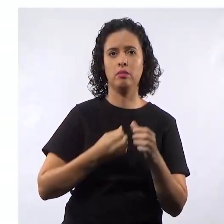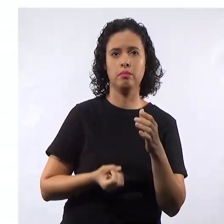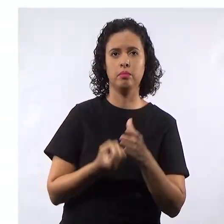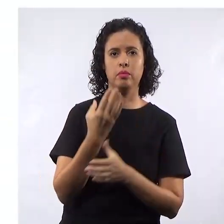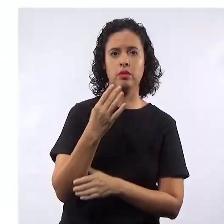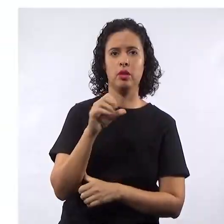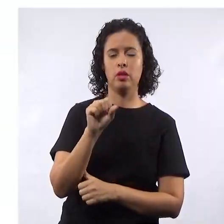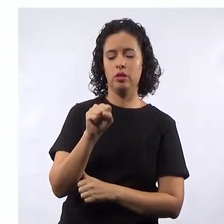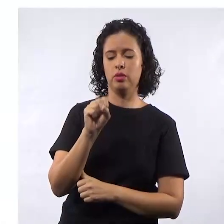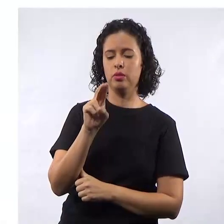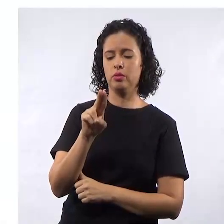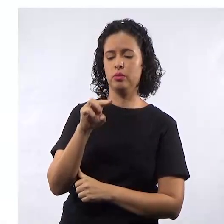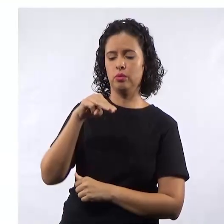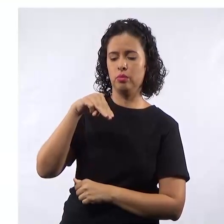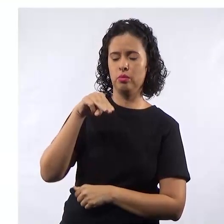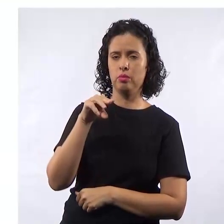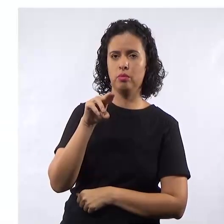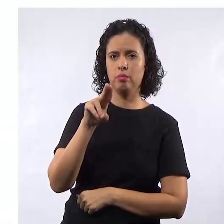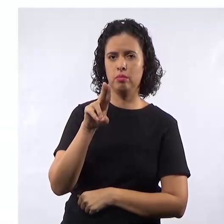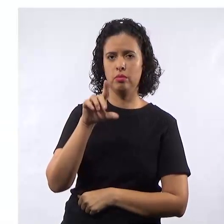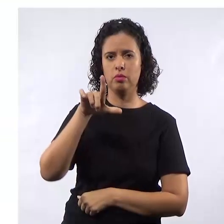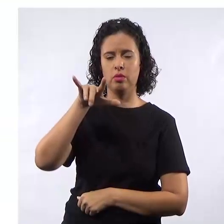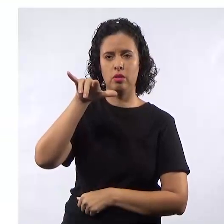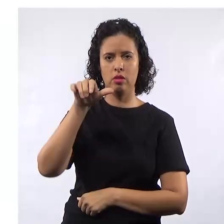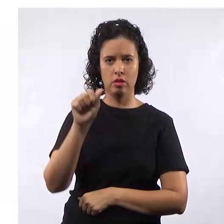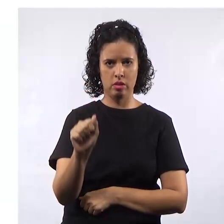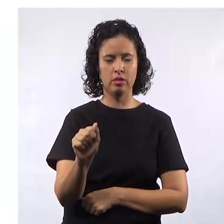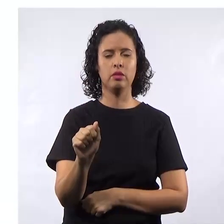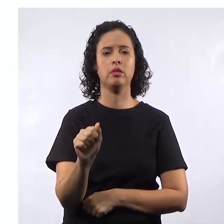Uma súmula que venha já estar aí